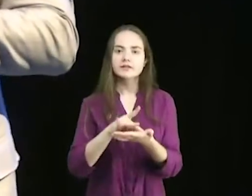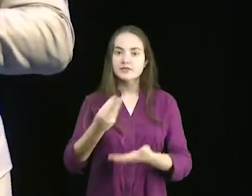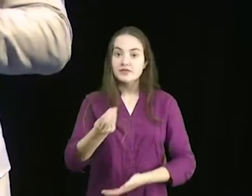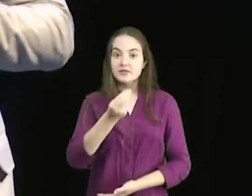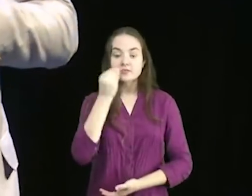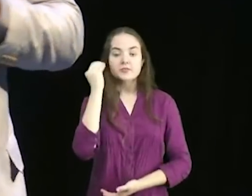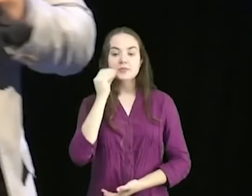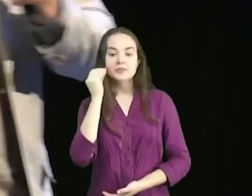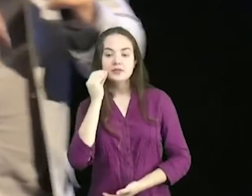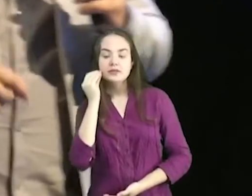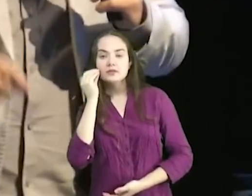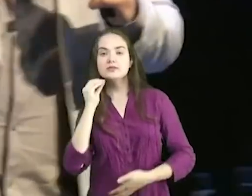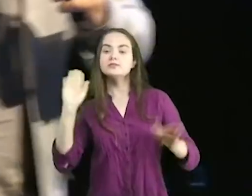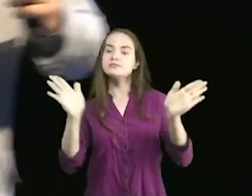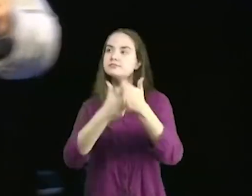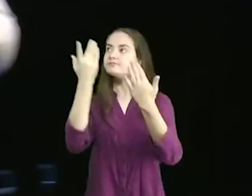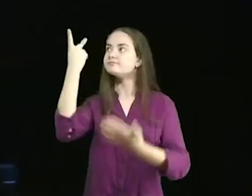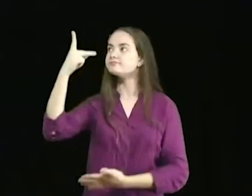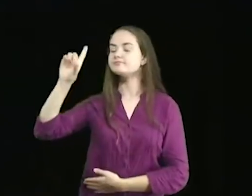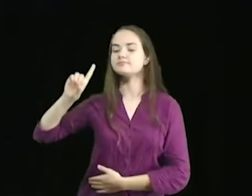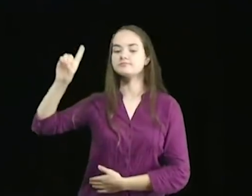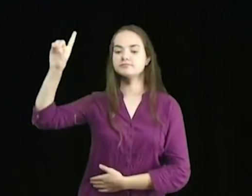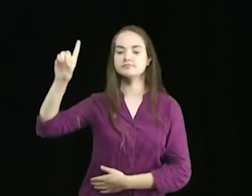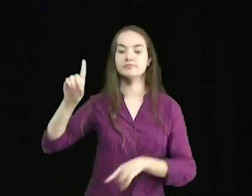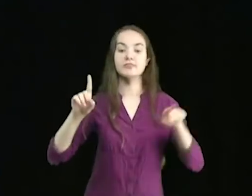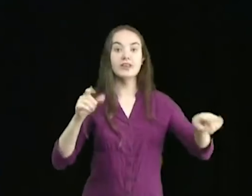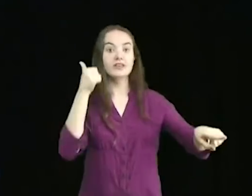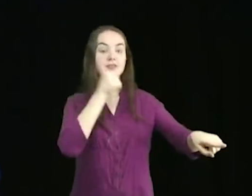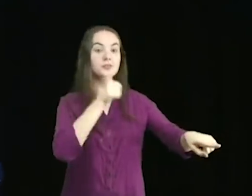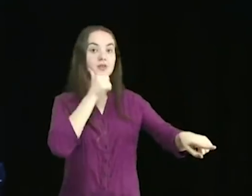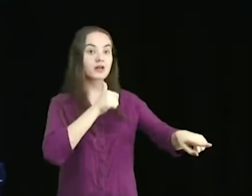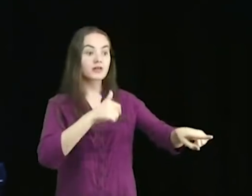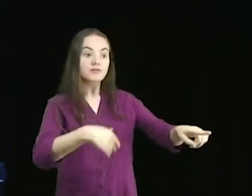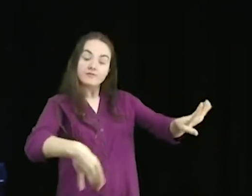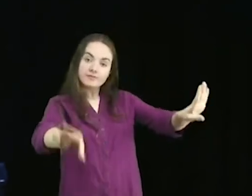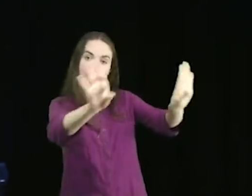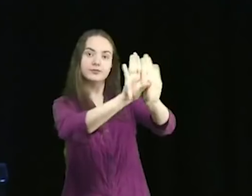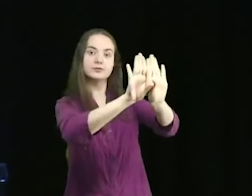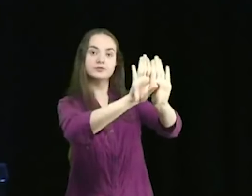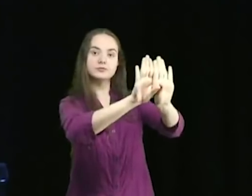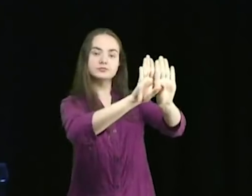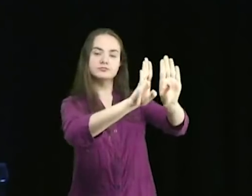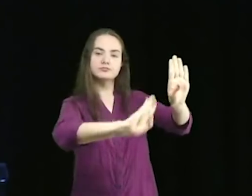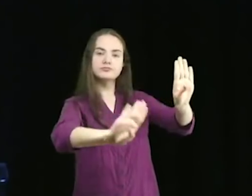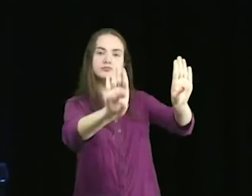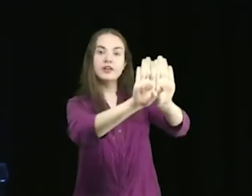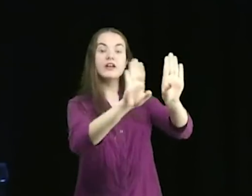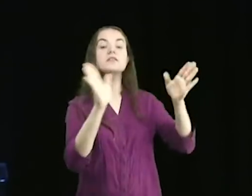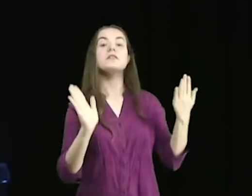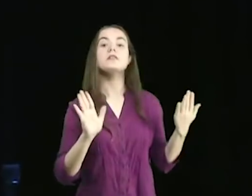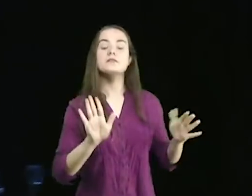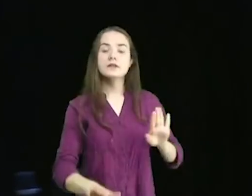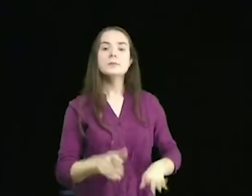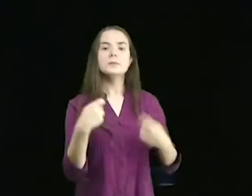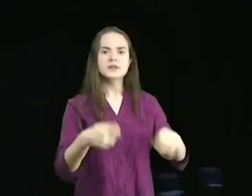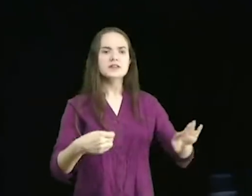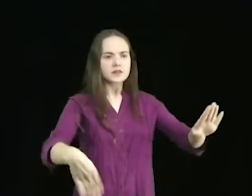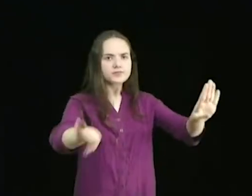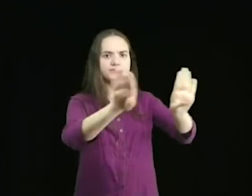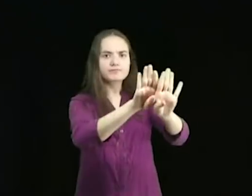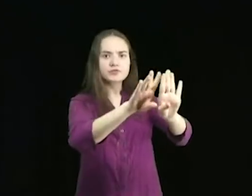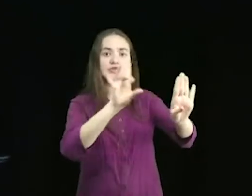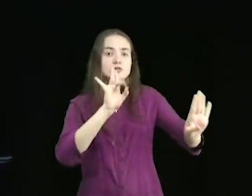de Deus. E essa mulher fecha a porta. Gente, tem hora que a gente tem que fechar a porta. Tem hora que tem que ser a gente e